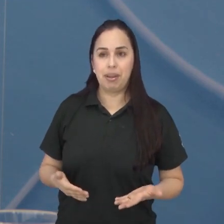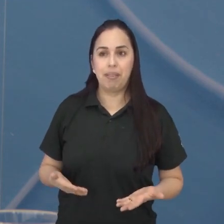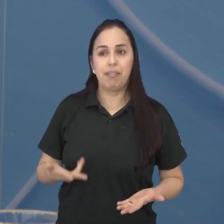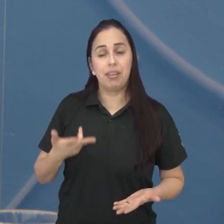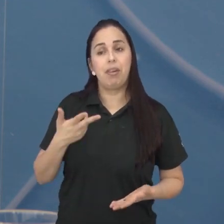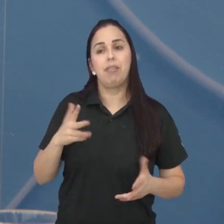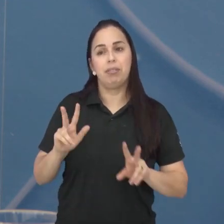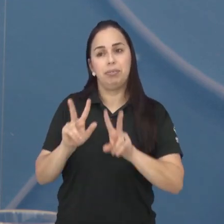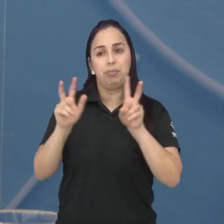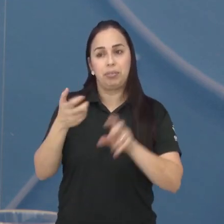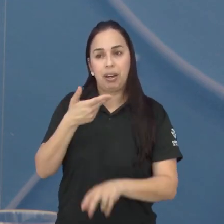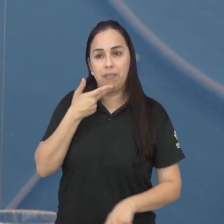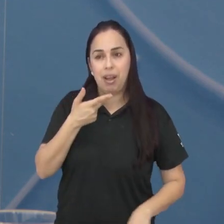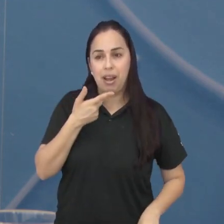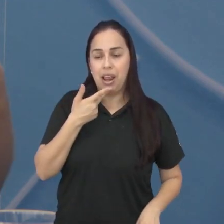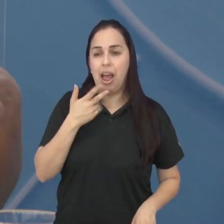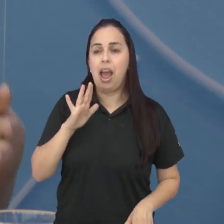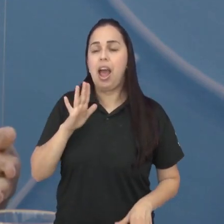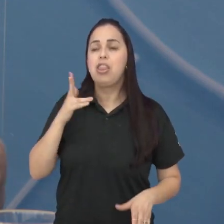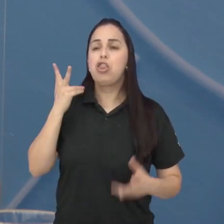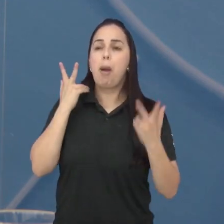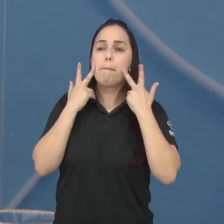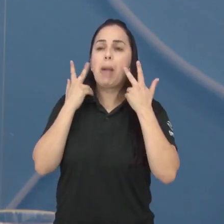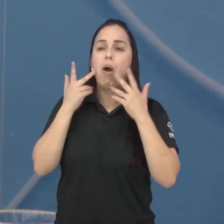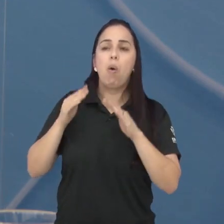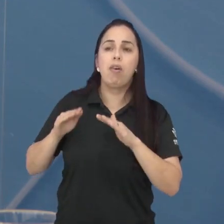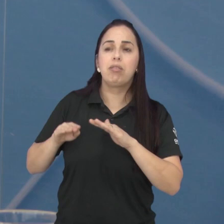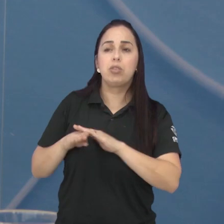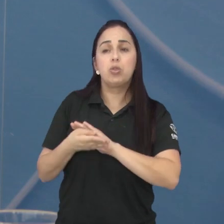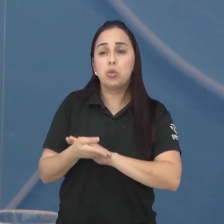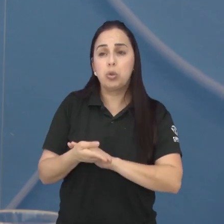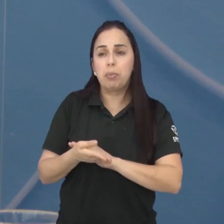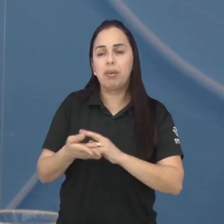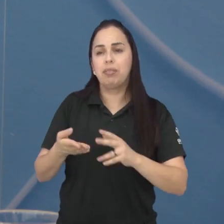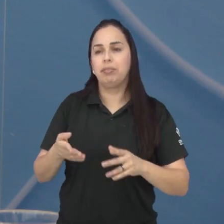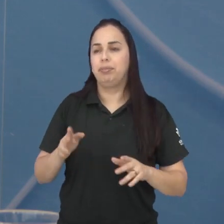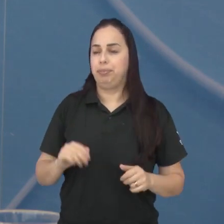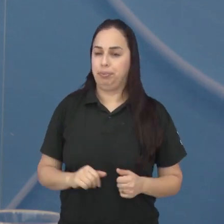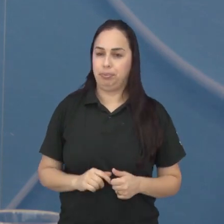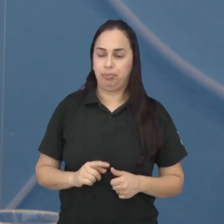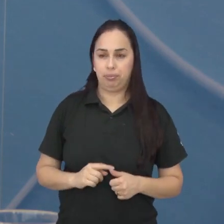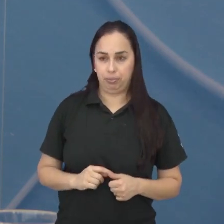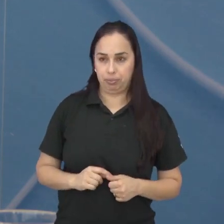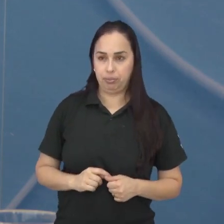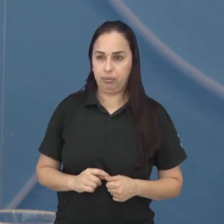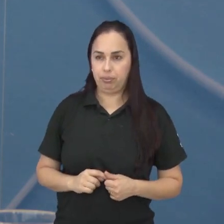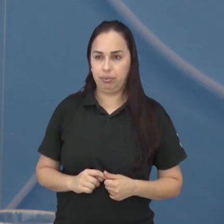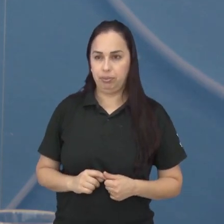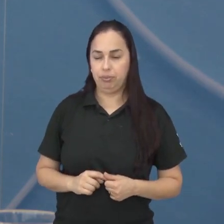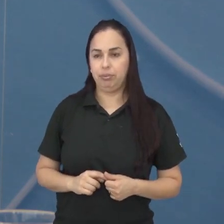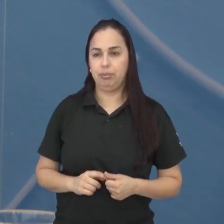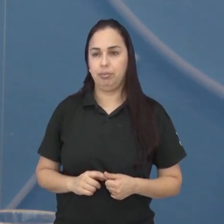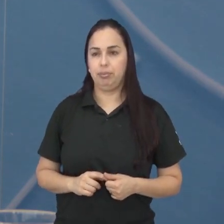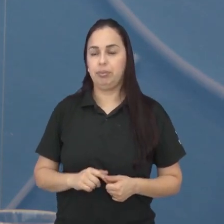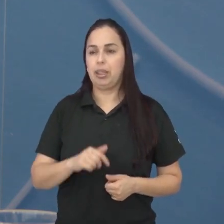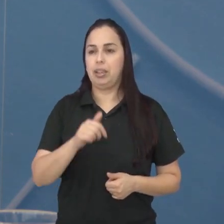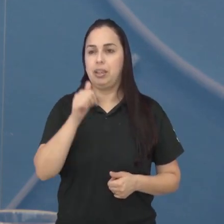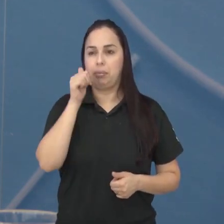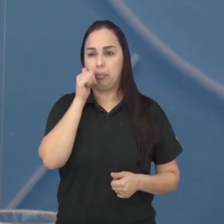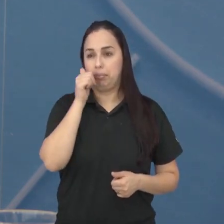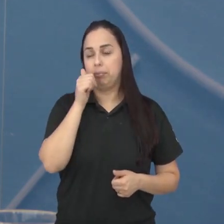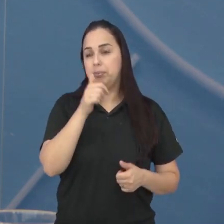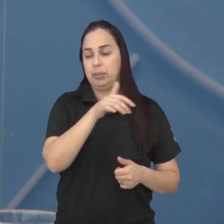falar dessas coisas, né? Hoje já é mais comum e está acontecendo isso de várias formas. Tem gente que